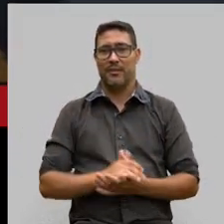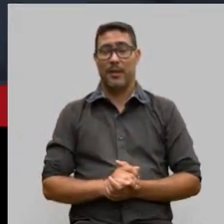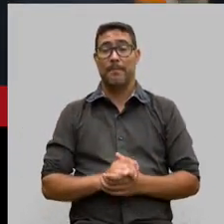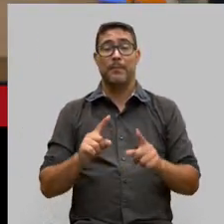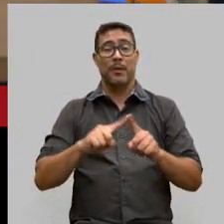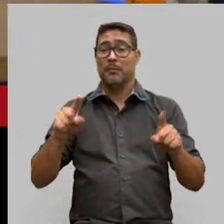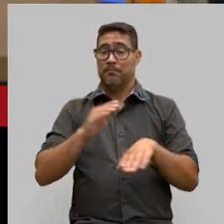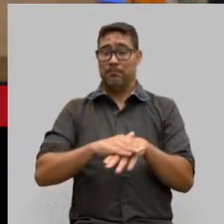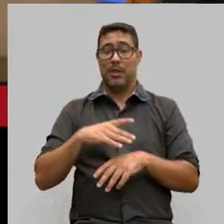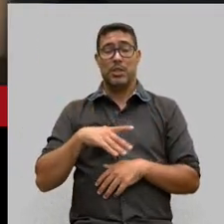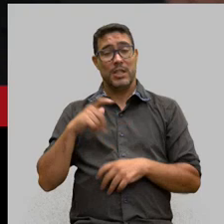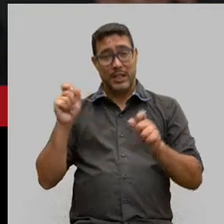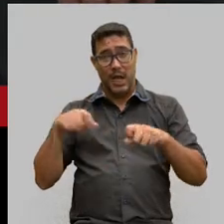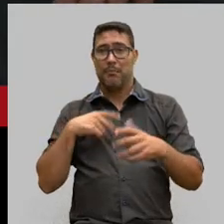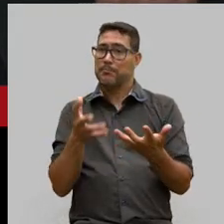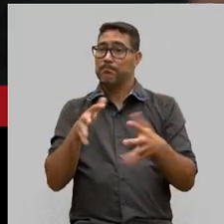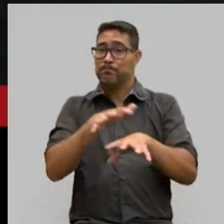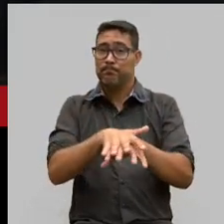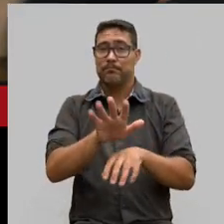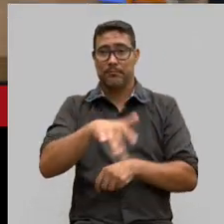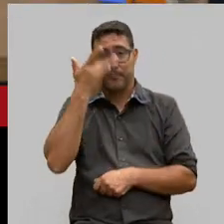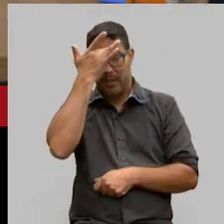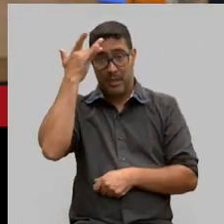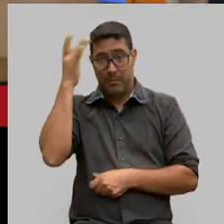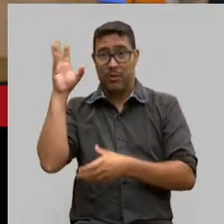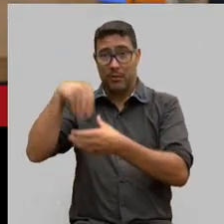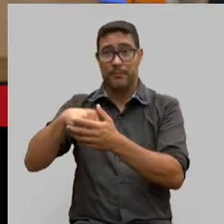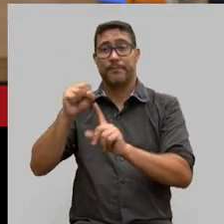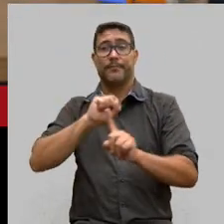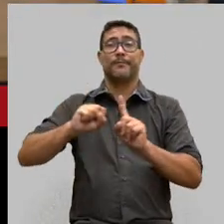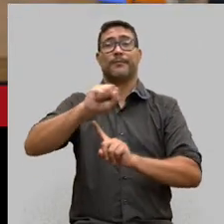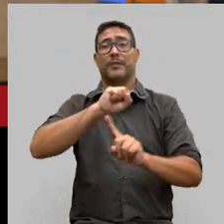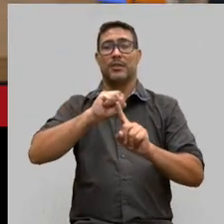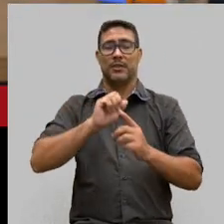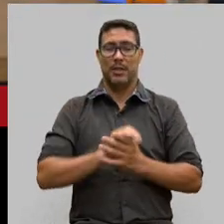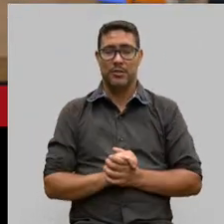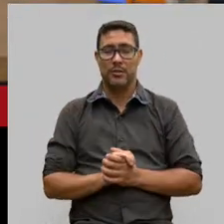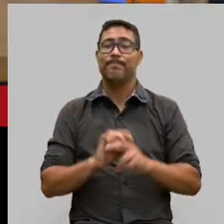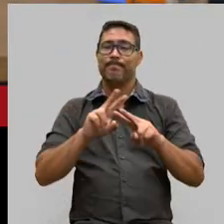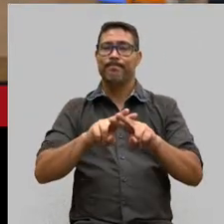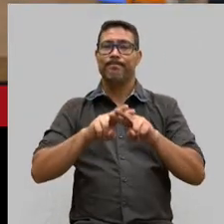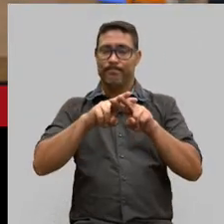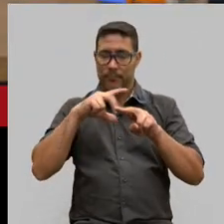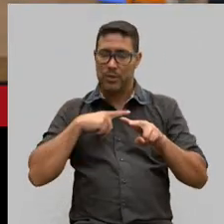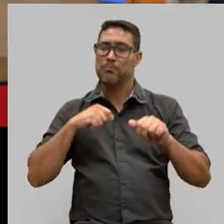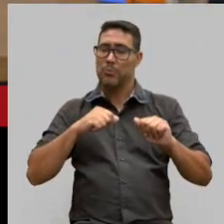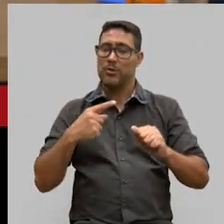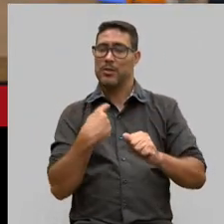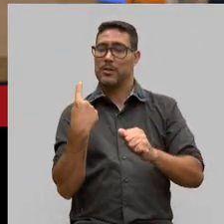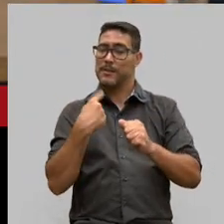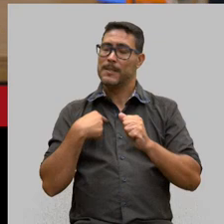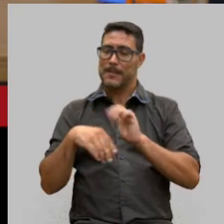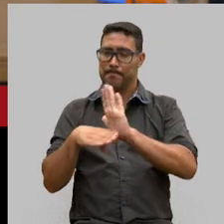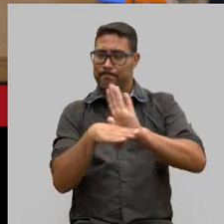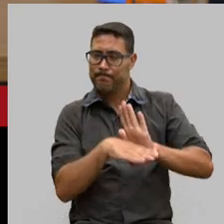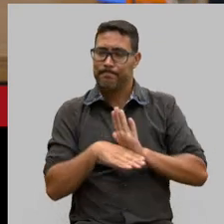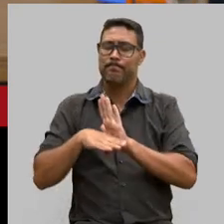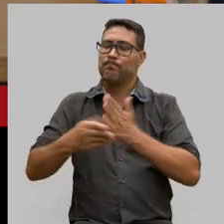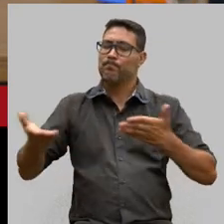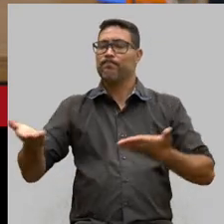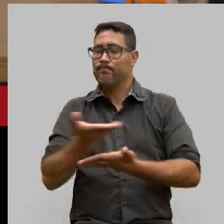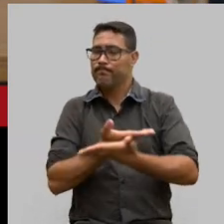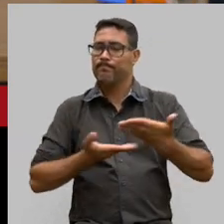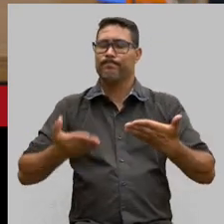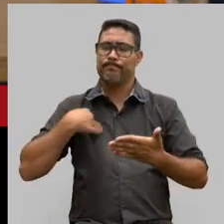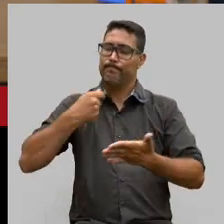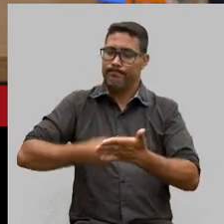possamos incluir essas pessoas na sociedade então contem conosco com a nossa luta para com